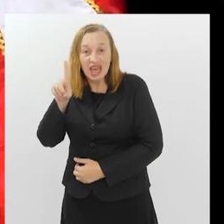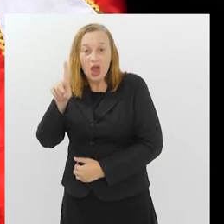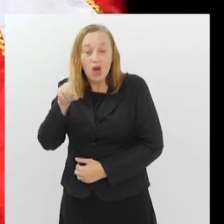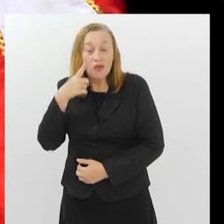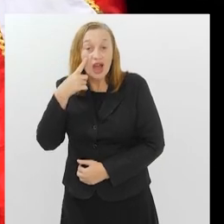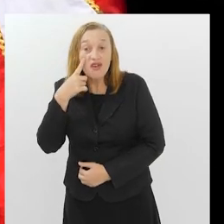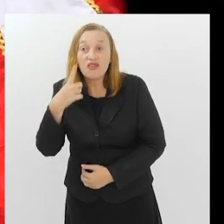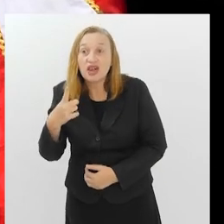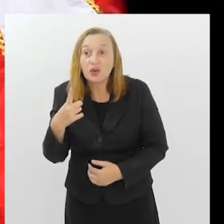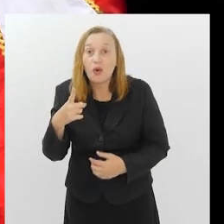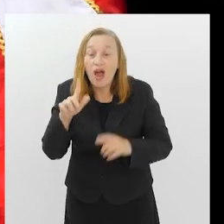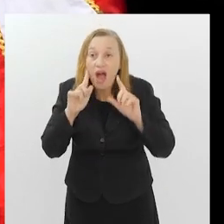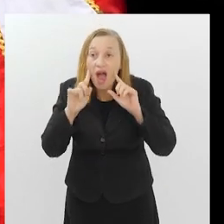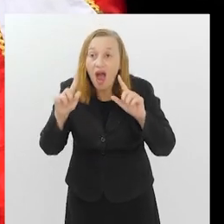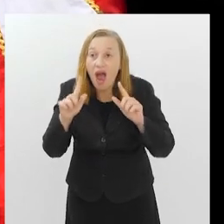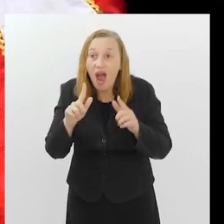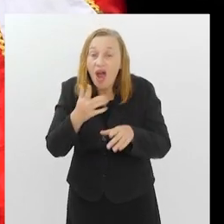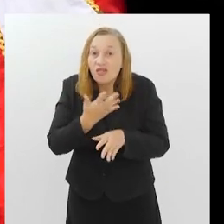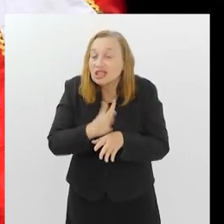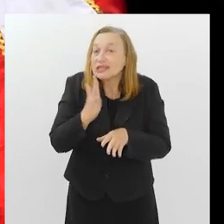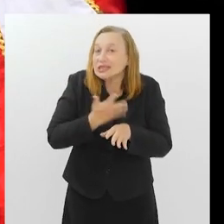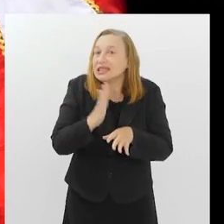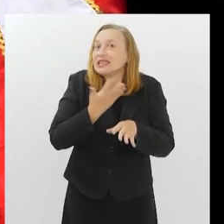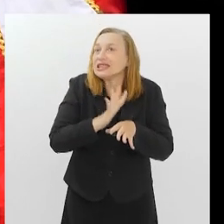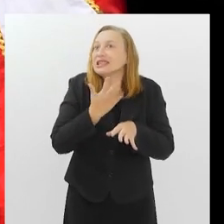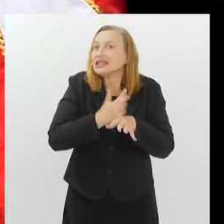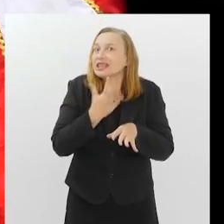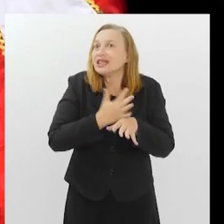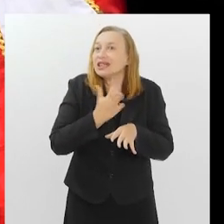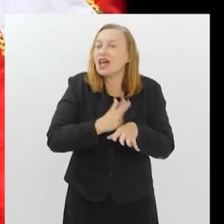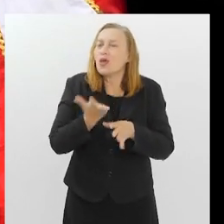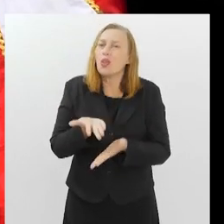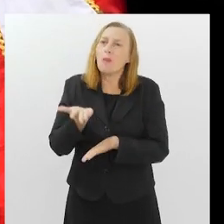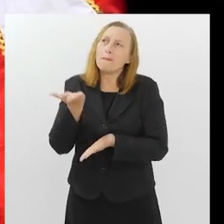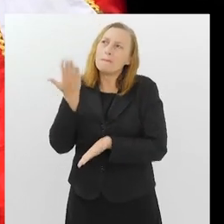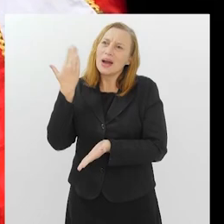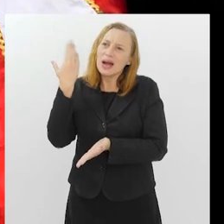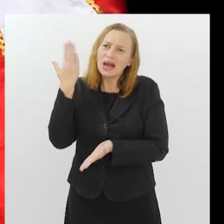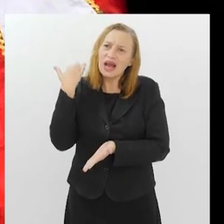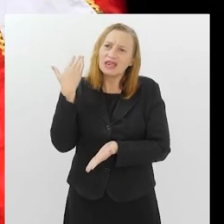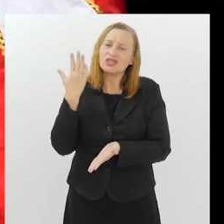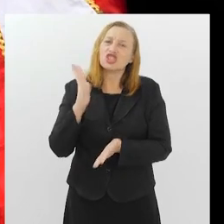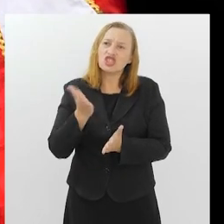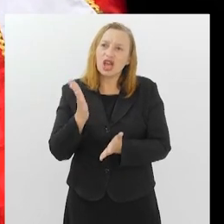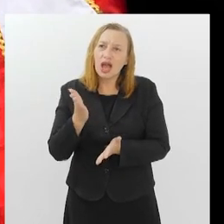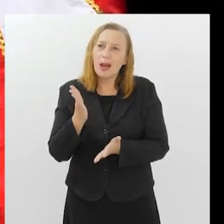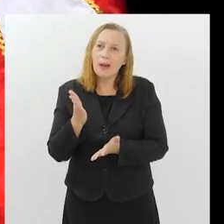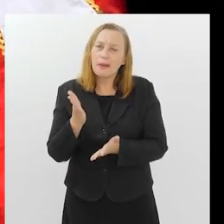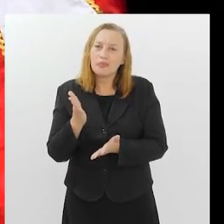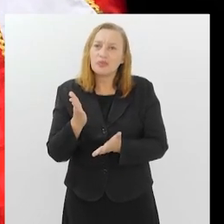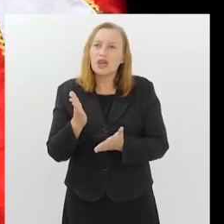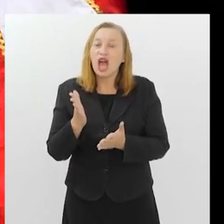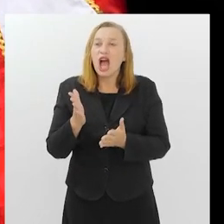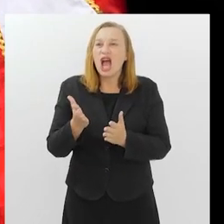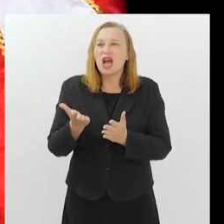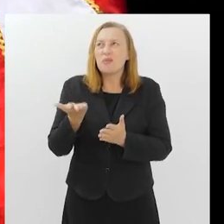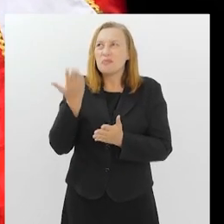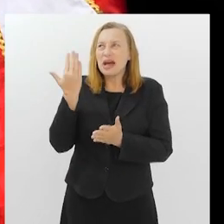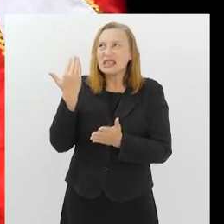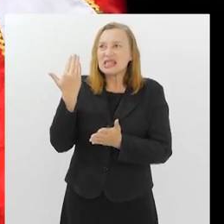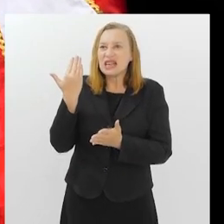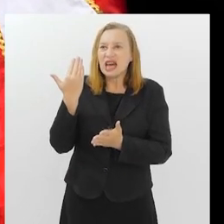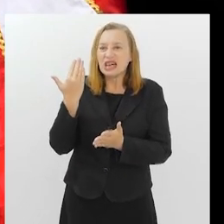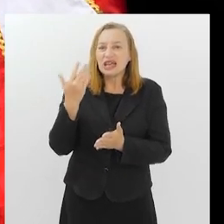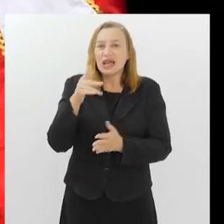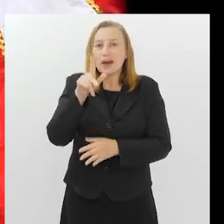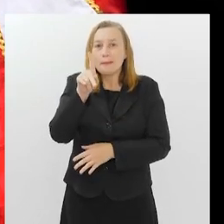os desfiles tinham um DVD. Eu colocava o DVD na televisão. Na época, as ponteiras, hoje em dia, é toda trabalhada,